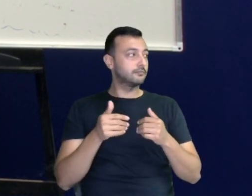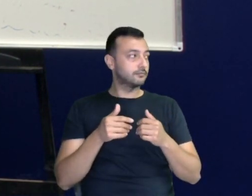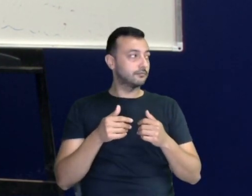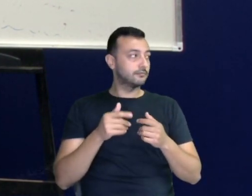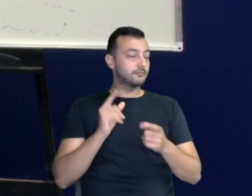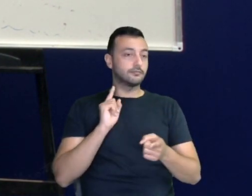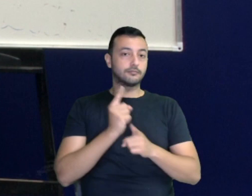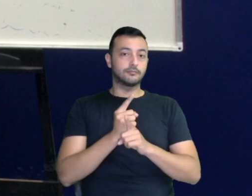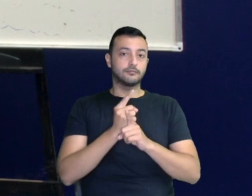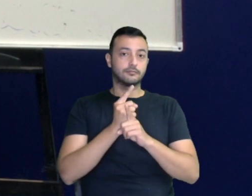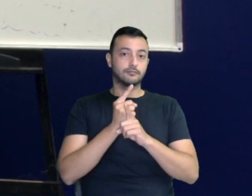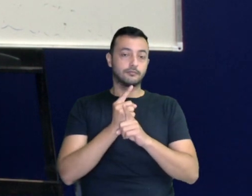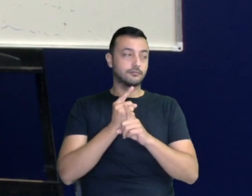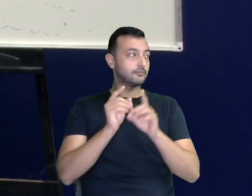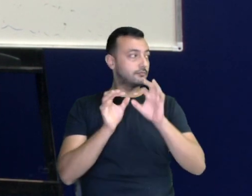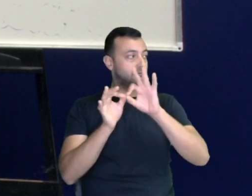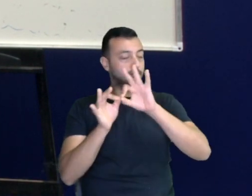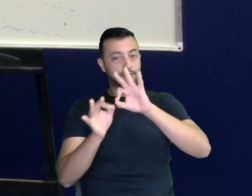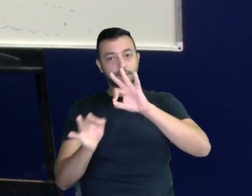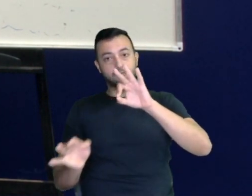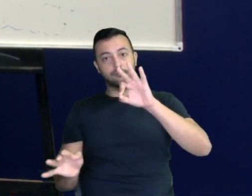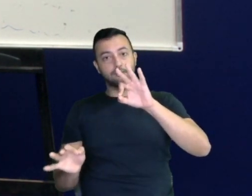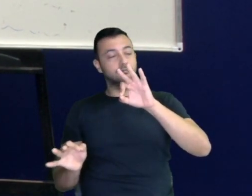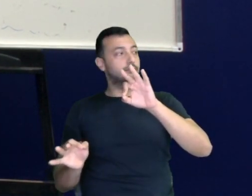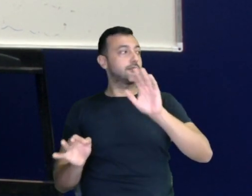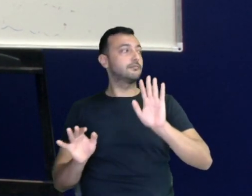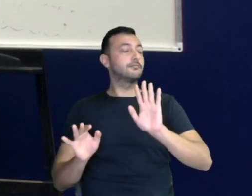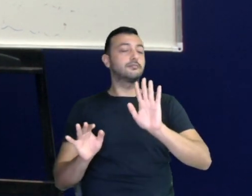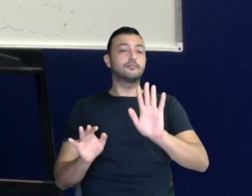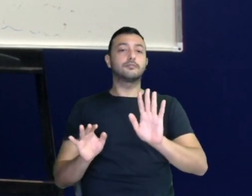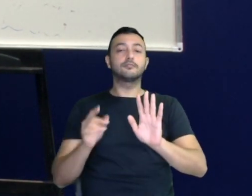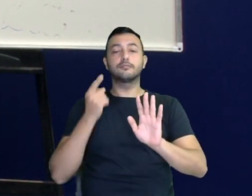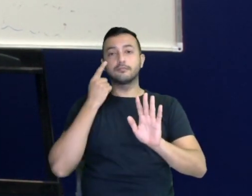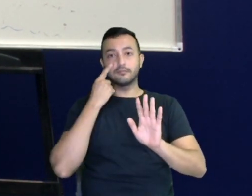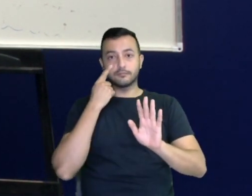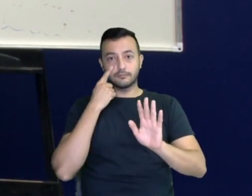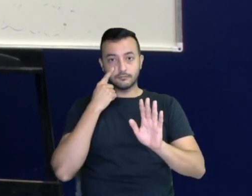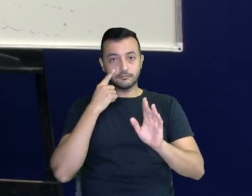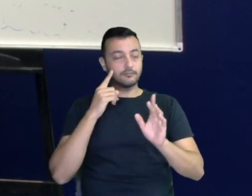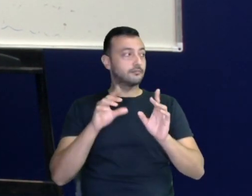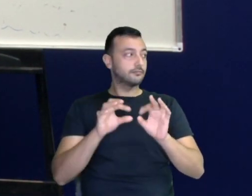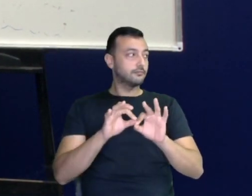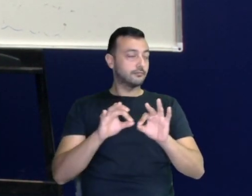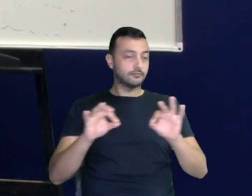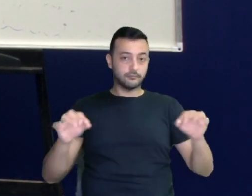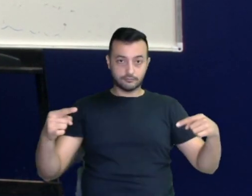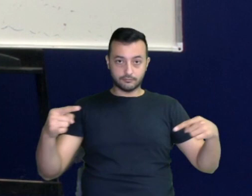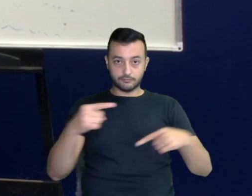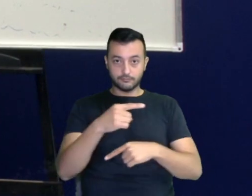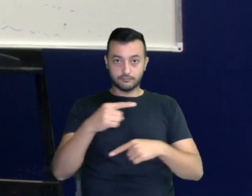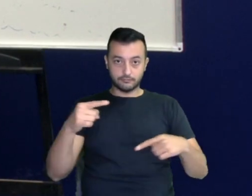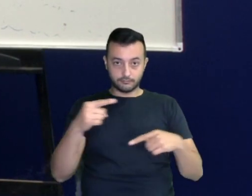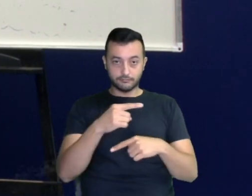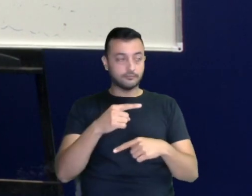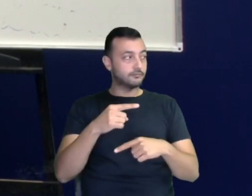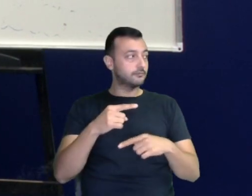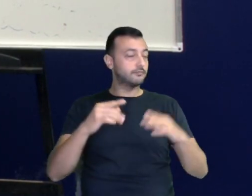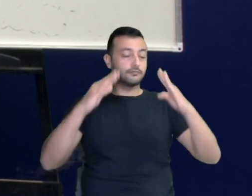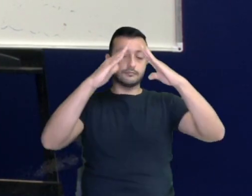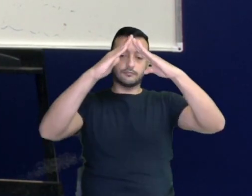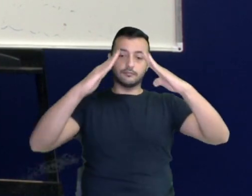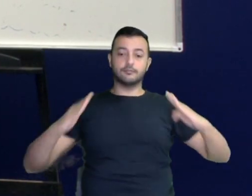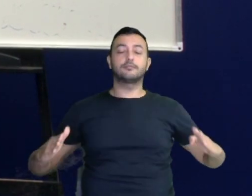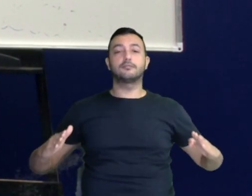gente descobrir essa distância. Mas olha aí, gente, retas paralelas cortadas